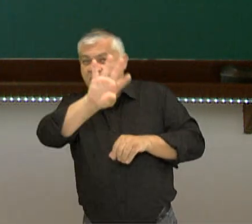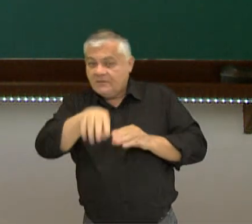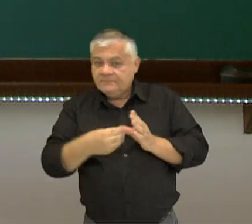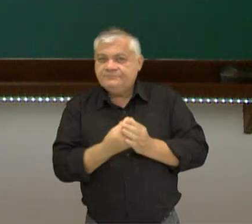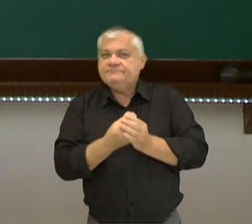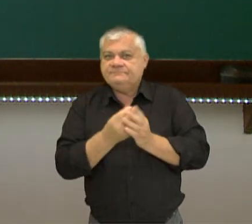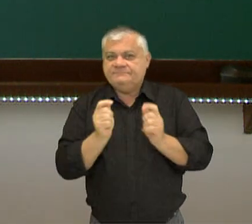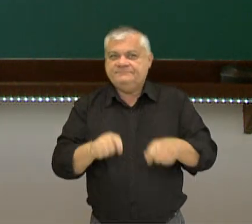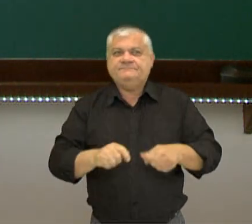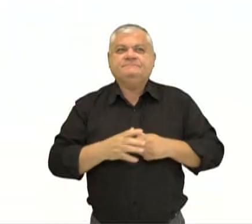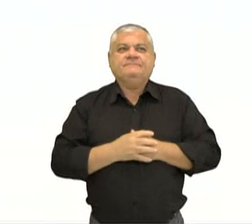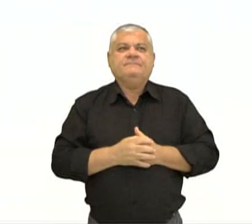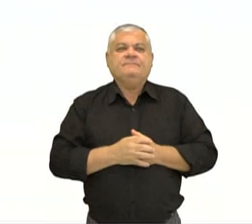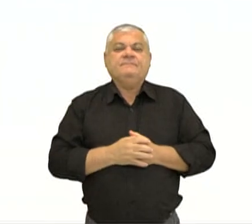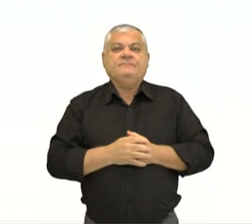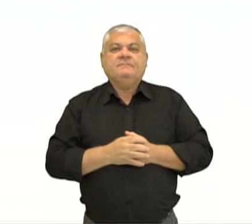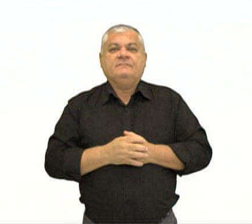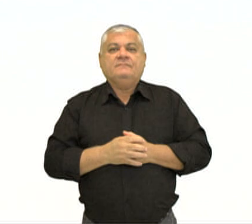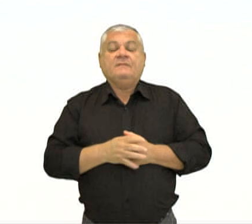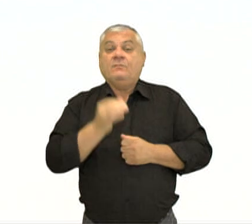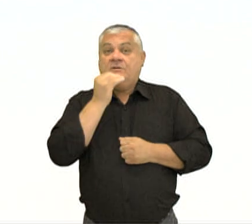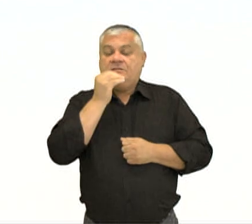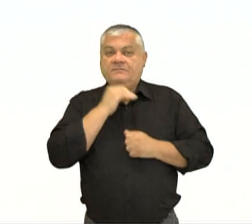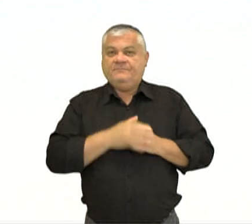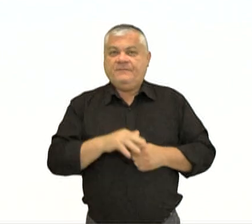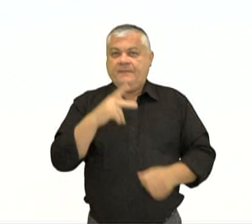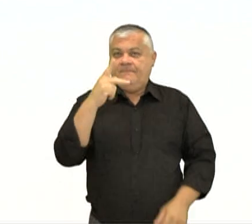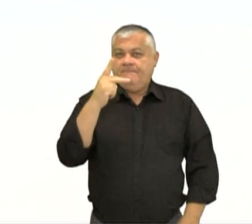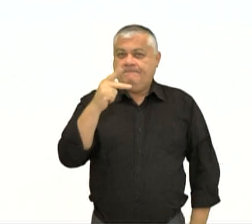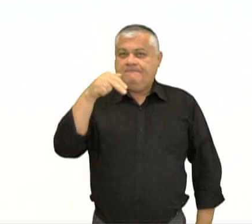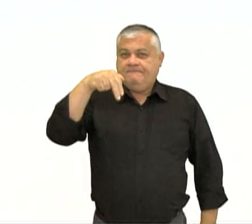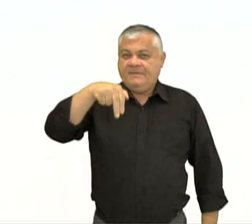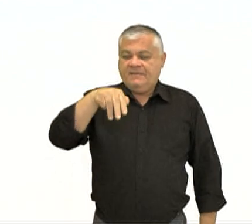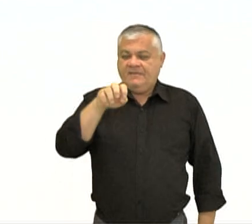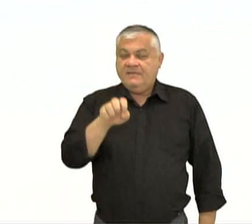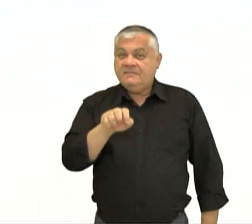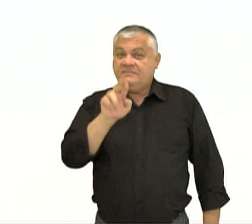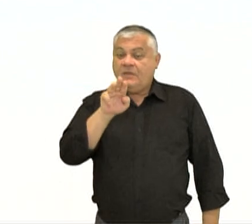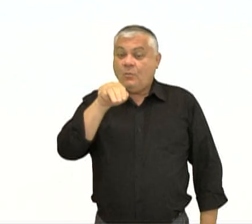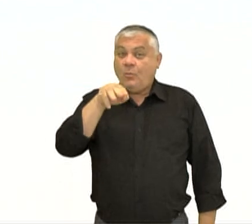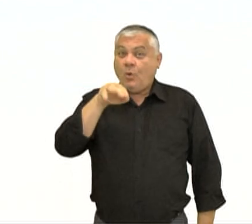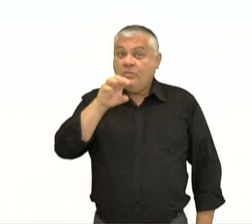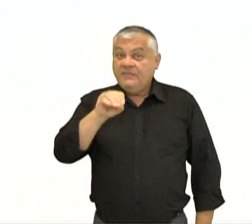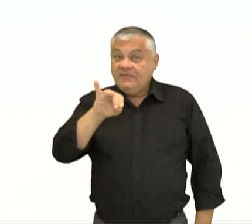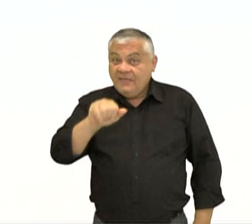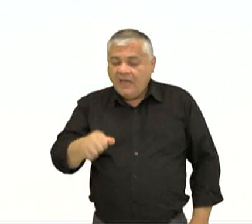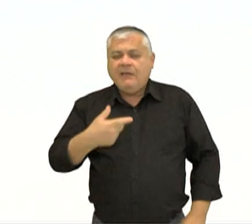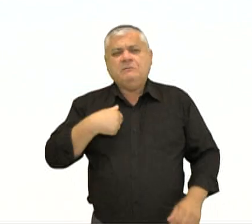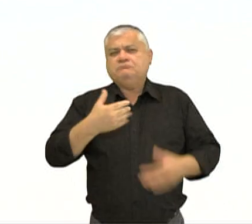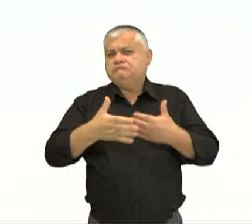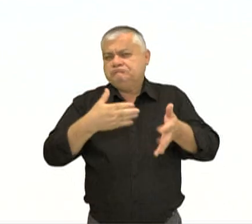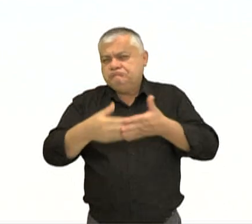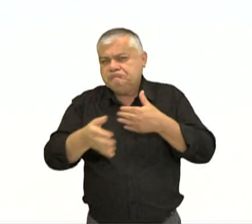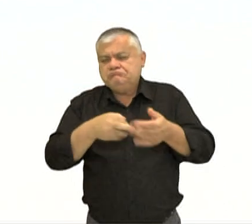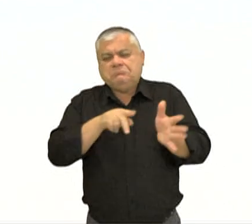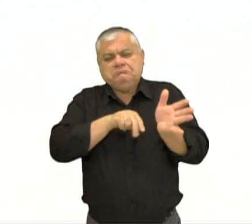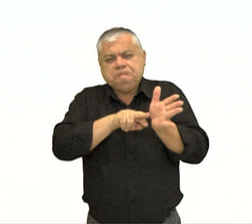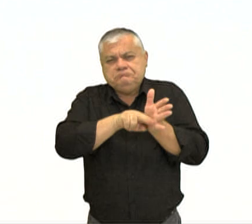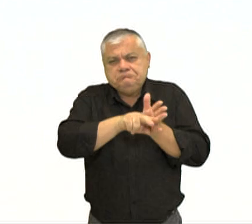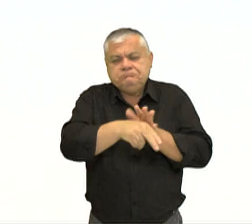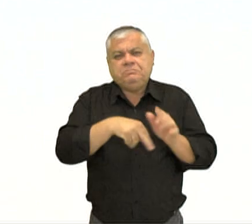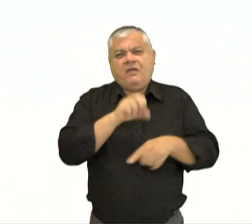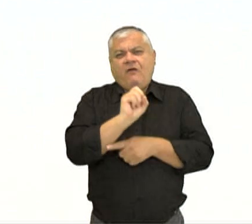aí. Então a pneumonia, todas elas, tá? Seja viral, seja bacteriana, os sintomas são